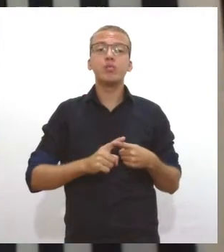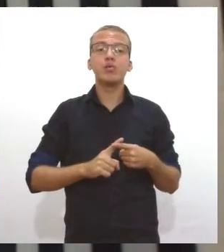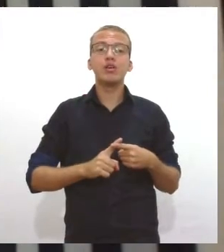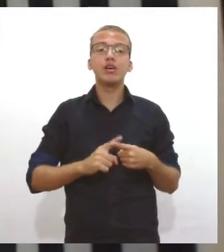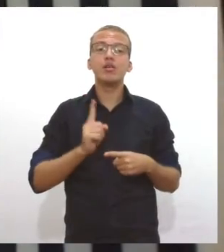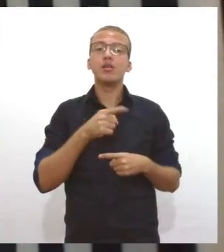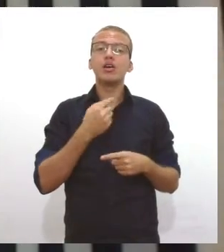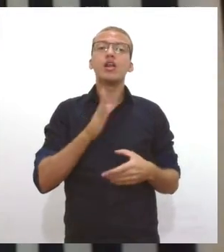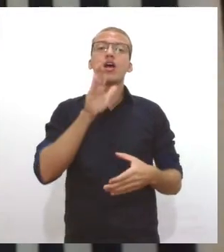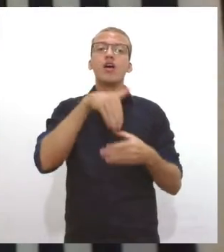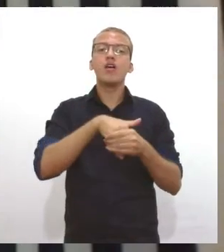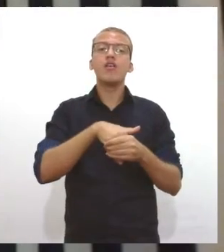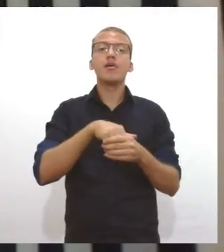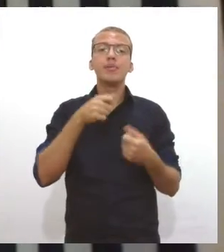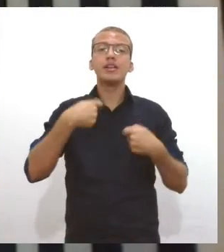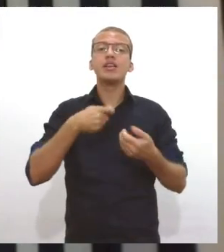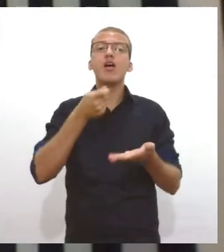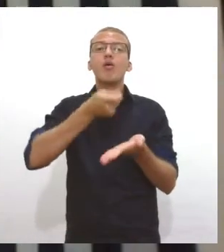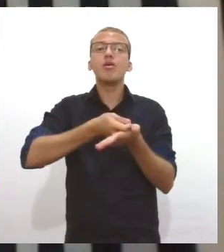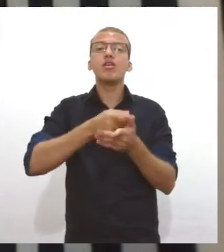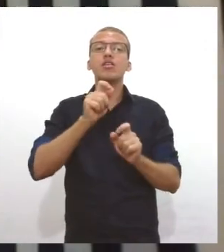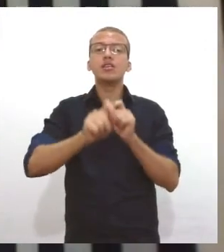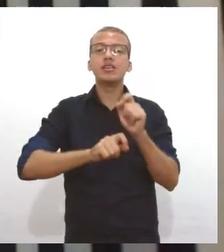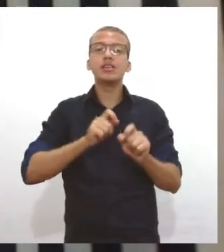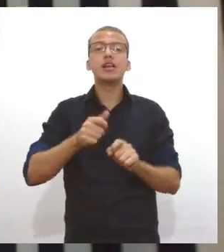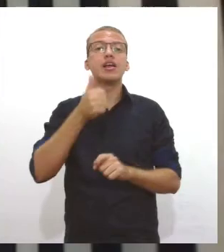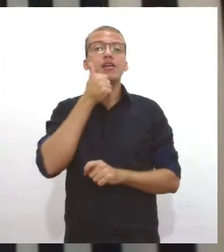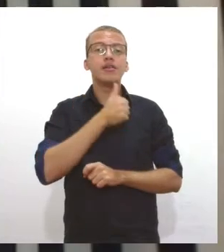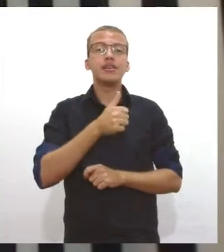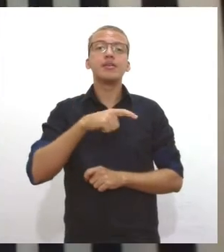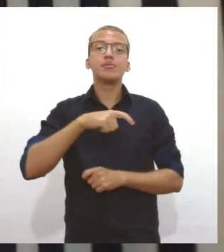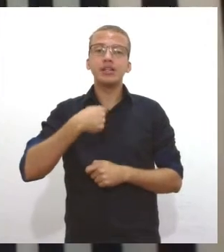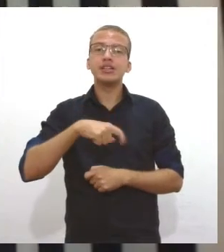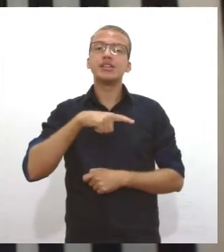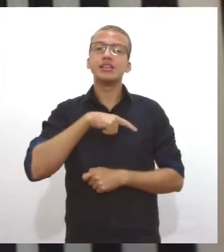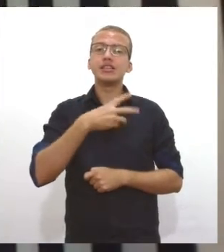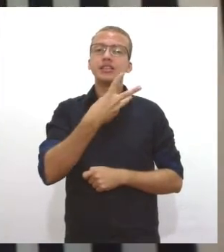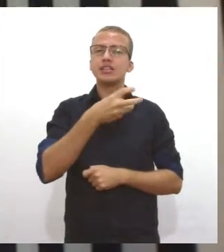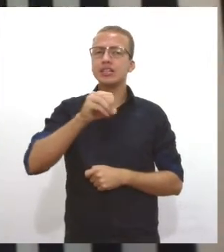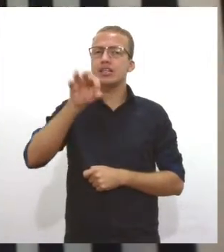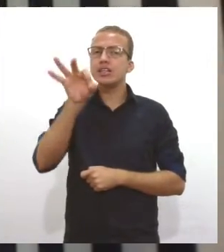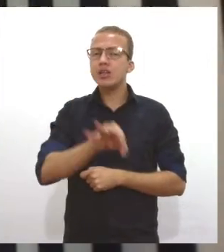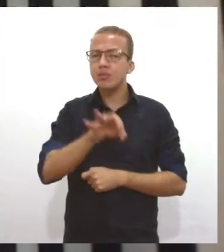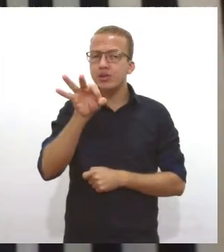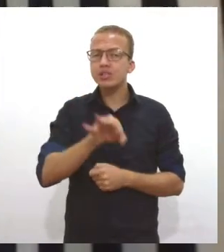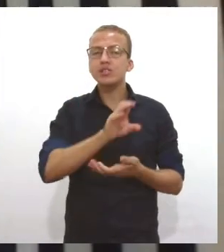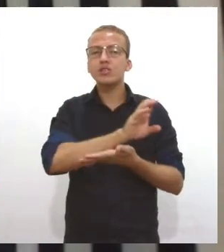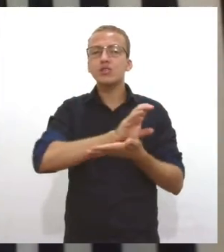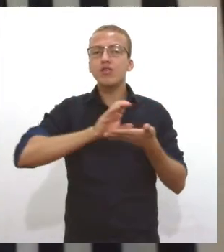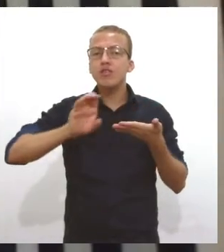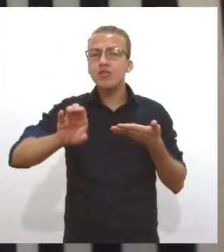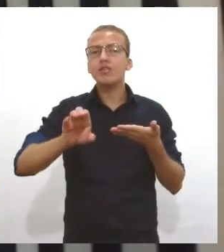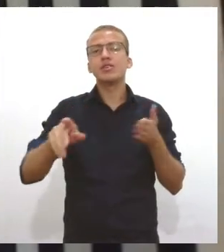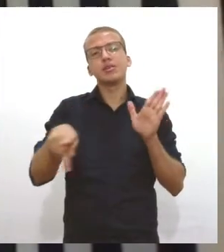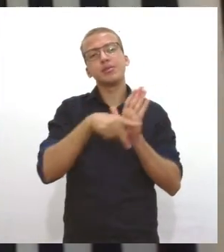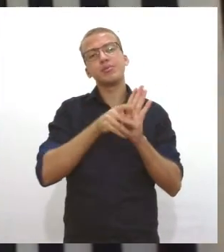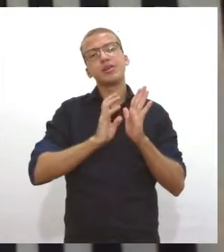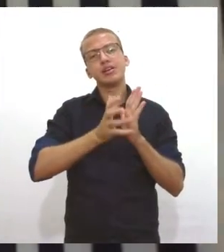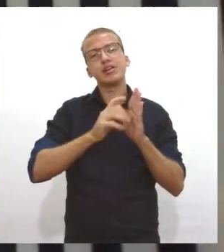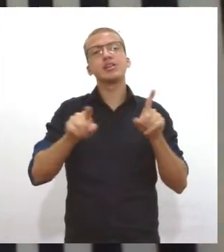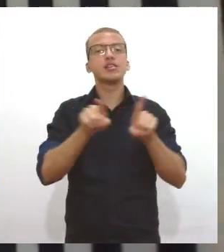obrigatoriedade de que as mulheres tivessem trinta por cento do fundo partidário trinta por cento dos recursos para as campanhas